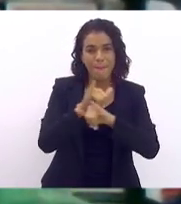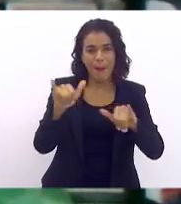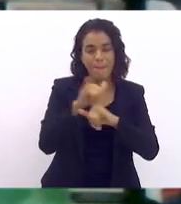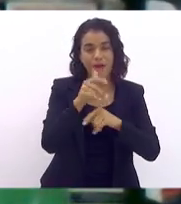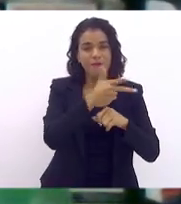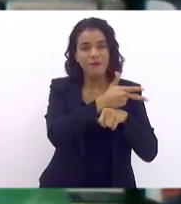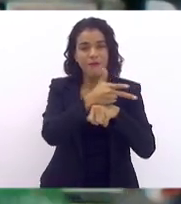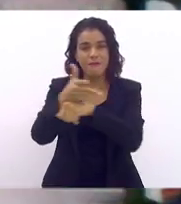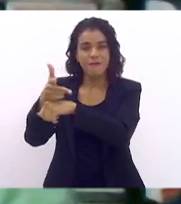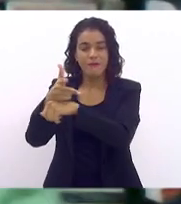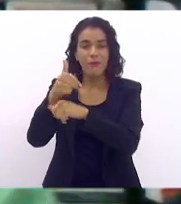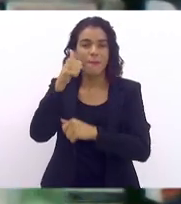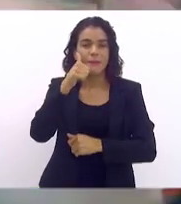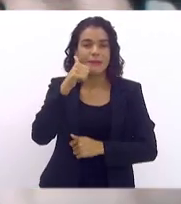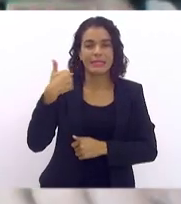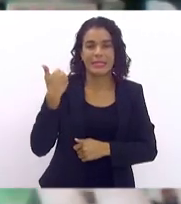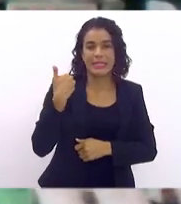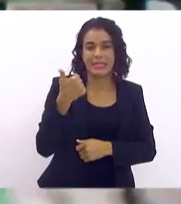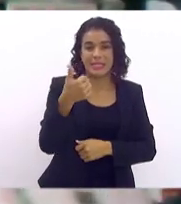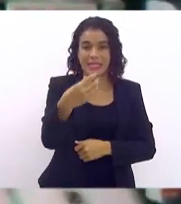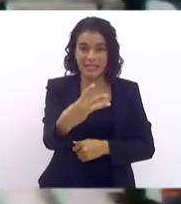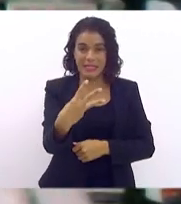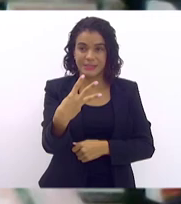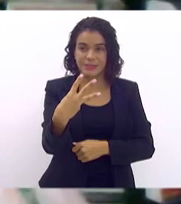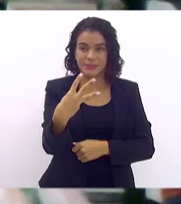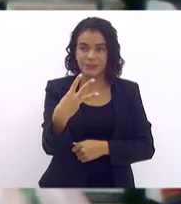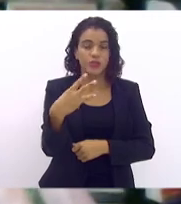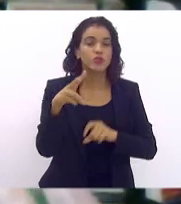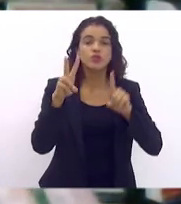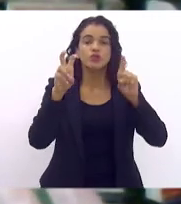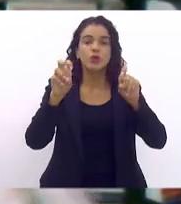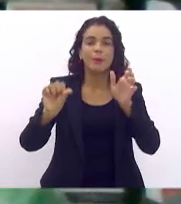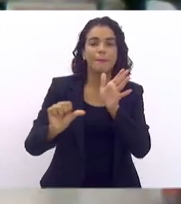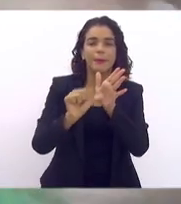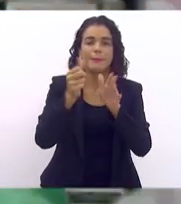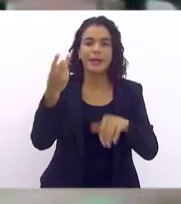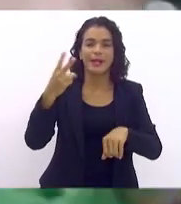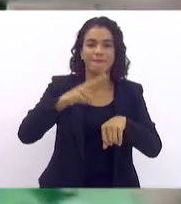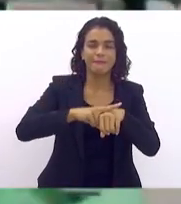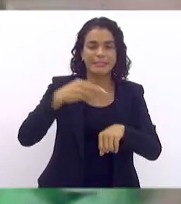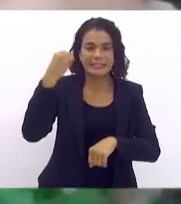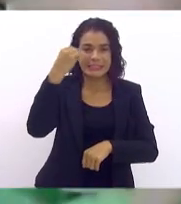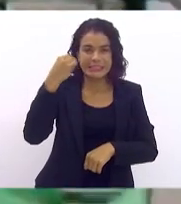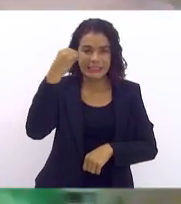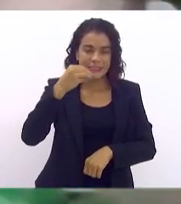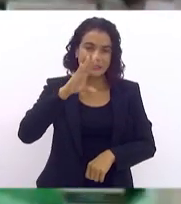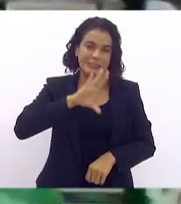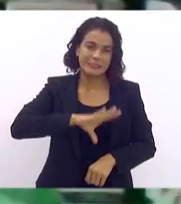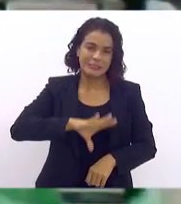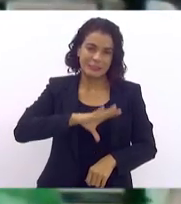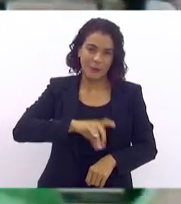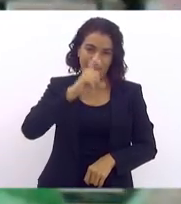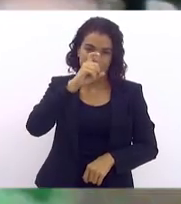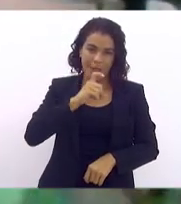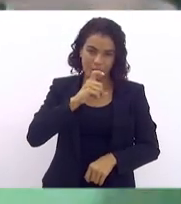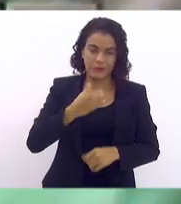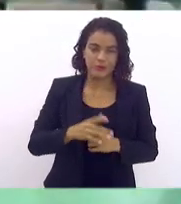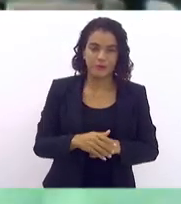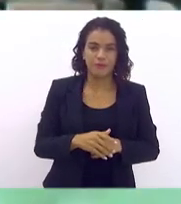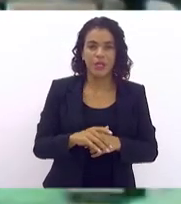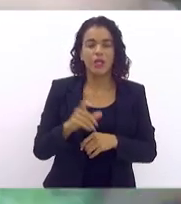com uma menina de 13 anos para falar sobre o primeiro fluxo menstrual, e foi lançado em todas as plataformas, tá?